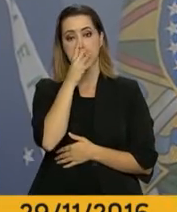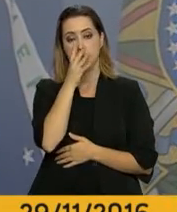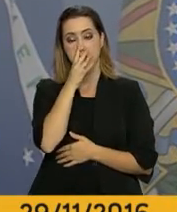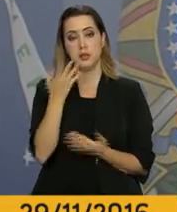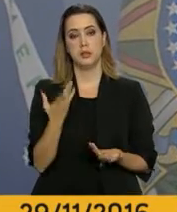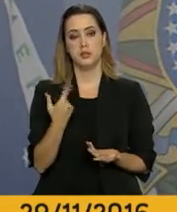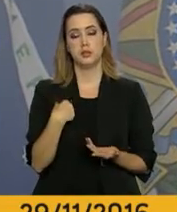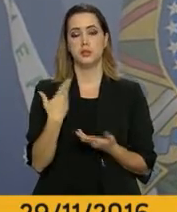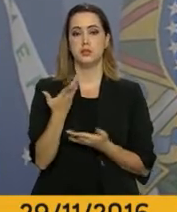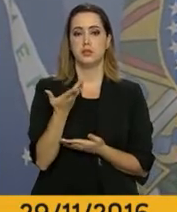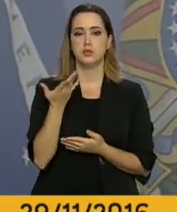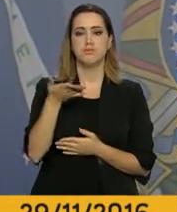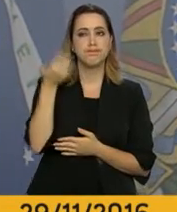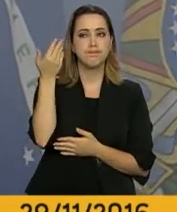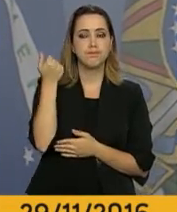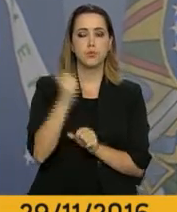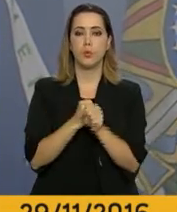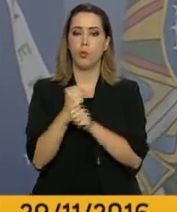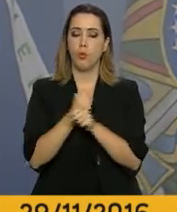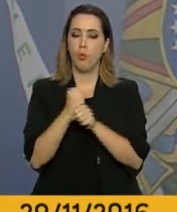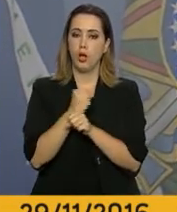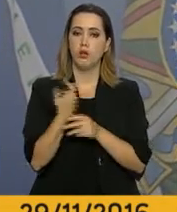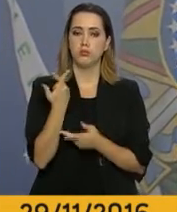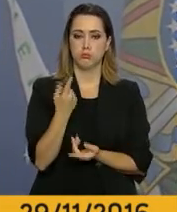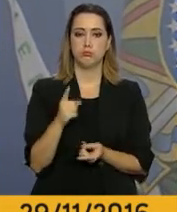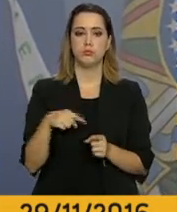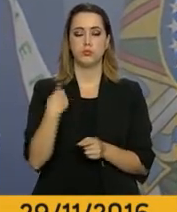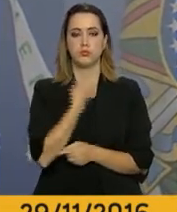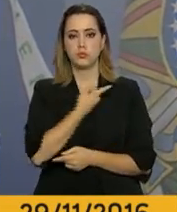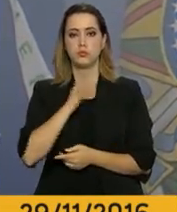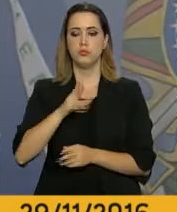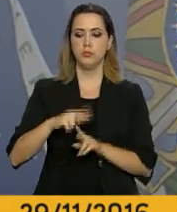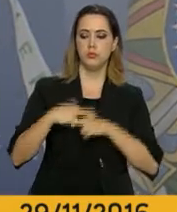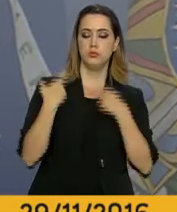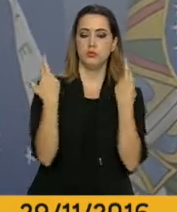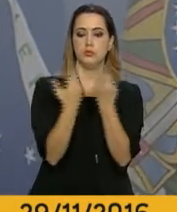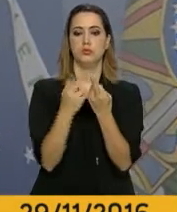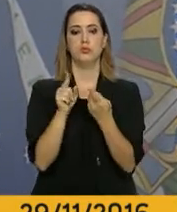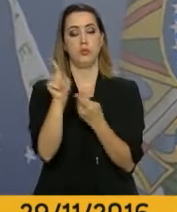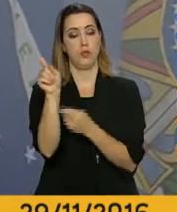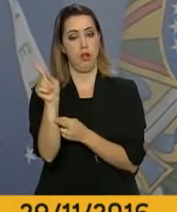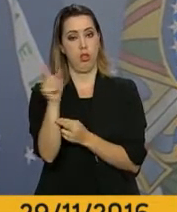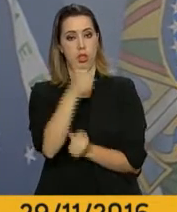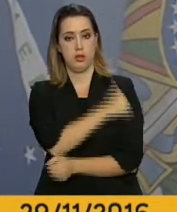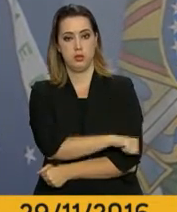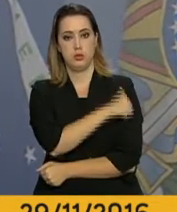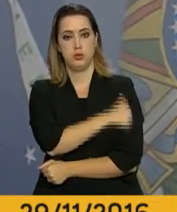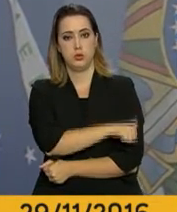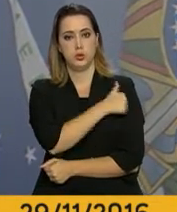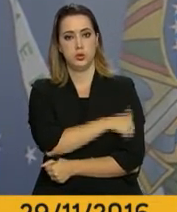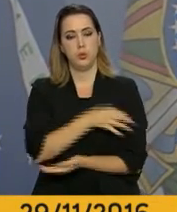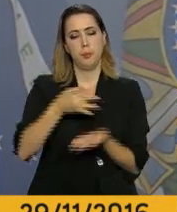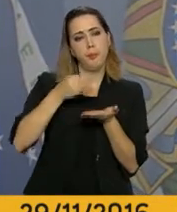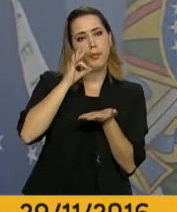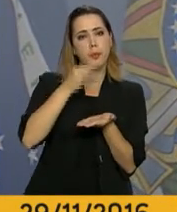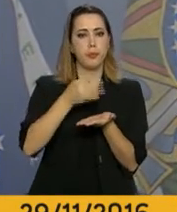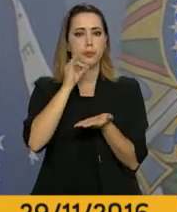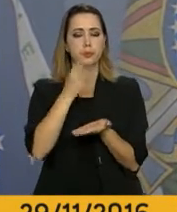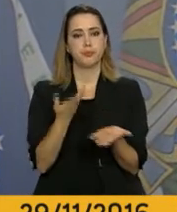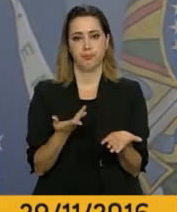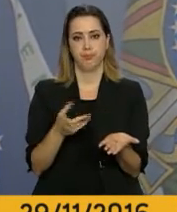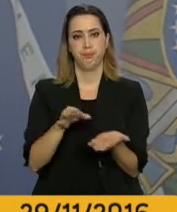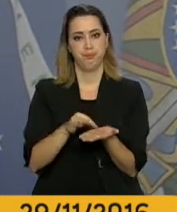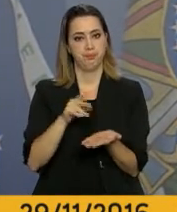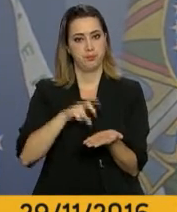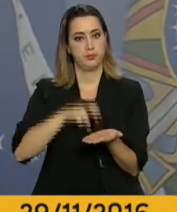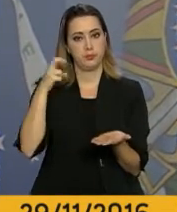ocorre é o seguinte é mais um ano disse moreira franco nós fazemos uma reunião no rio de janeiro num café da manhã em que nós ouvimos as